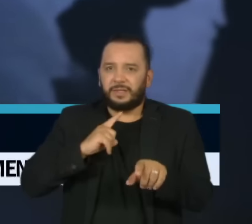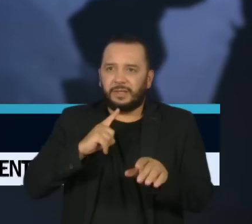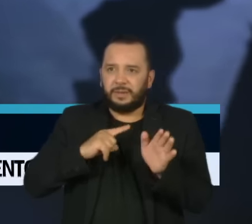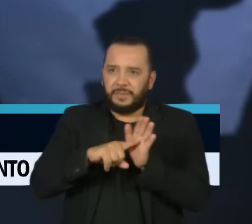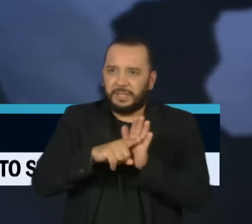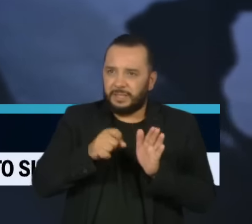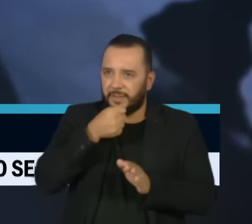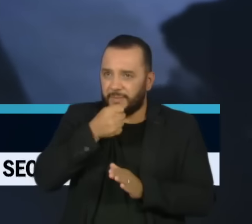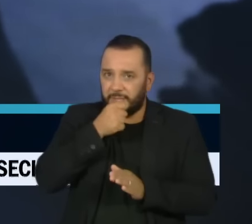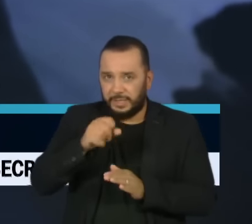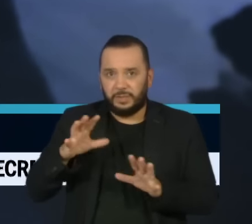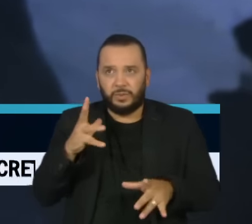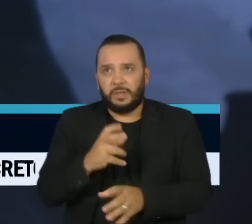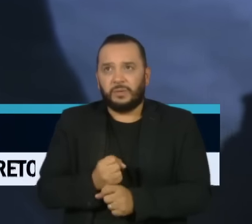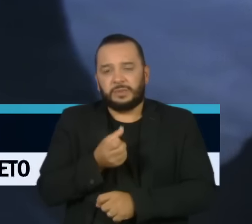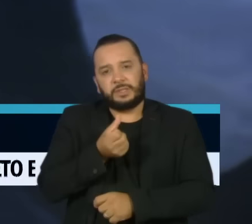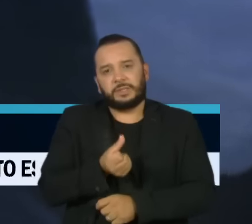Já são